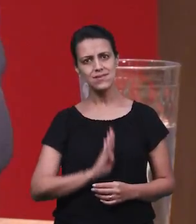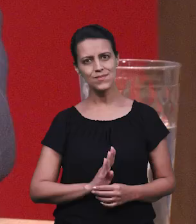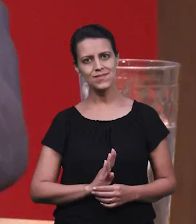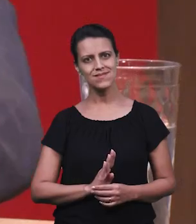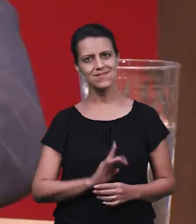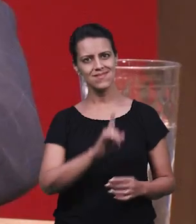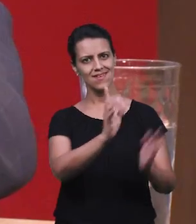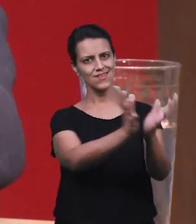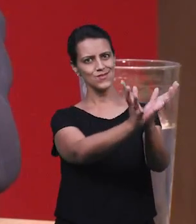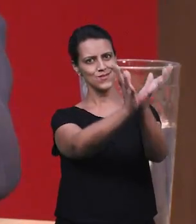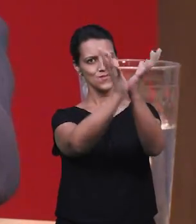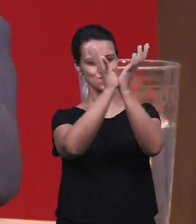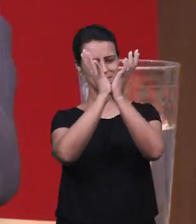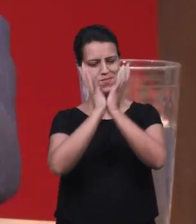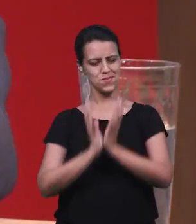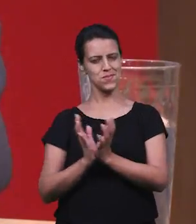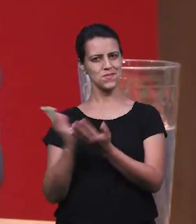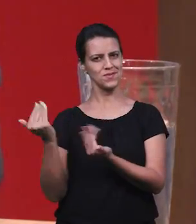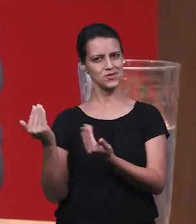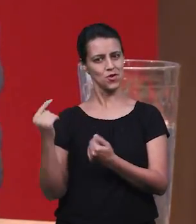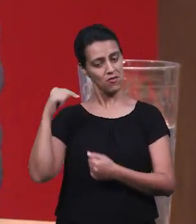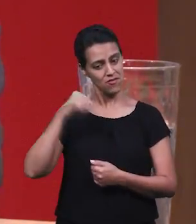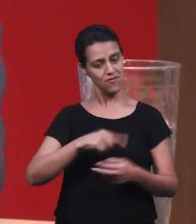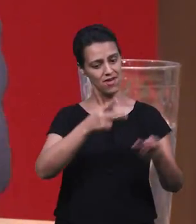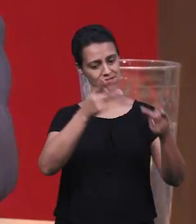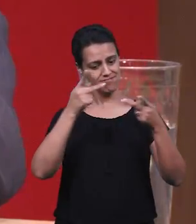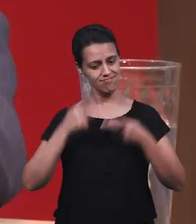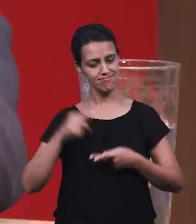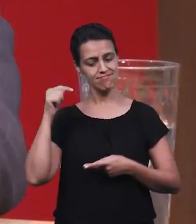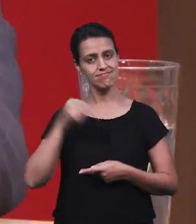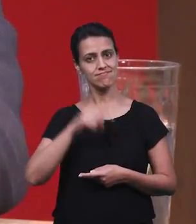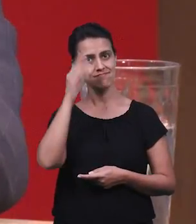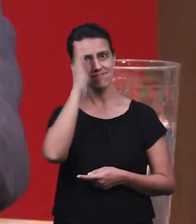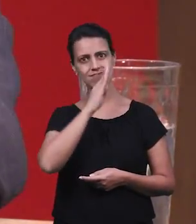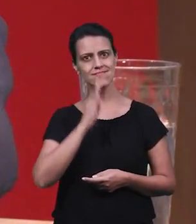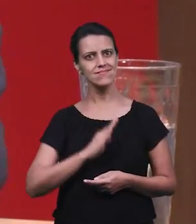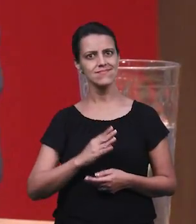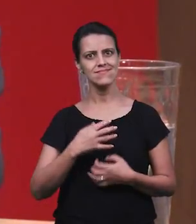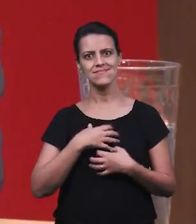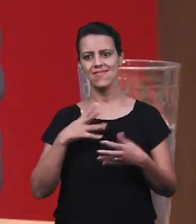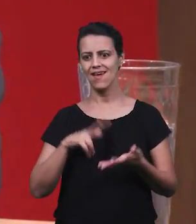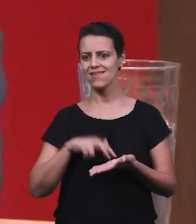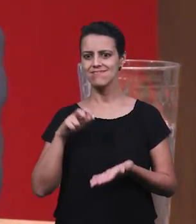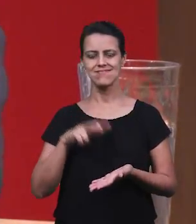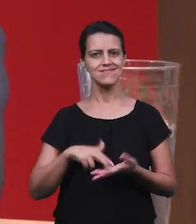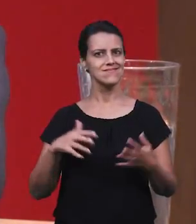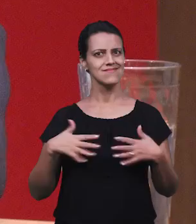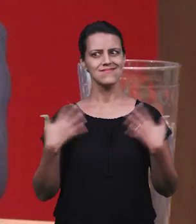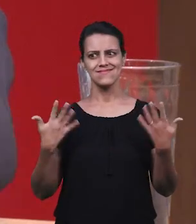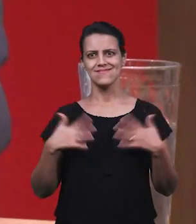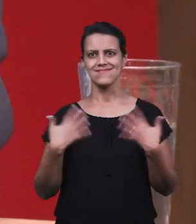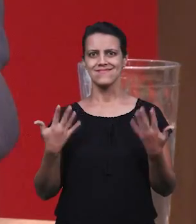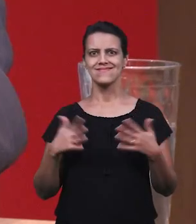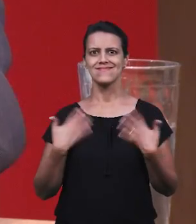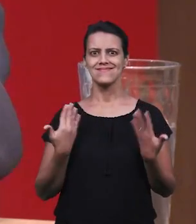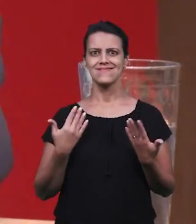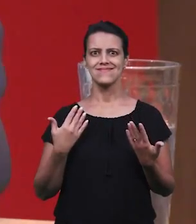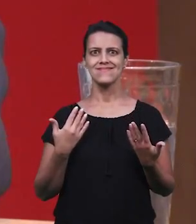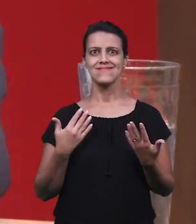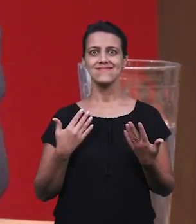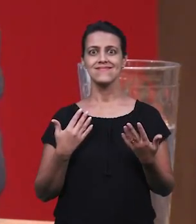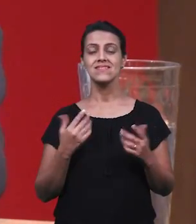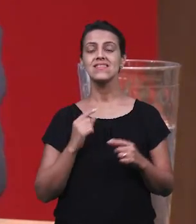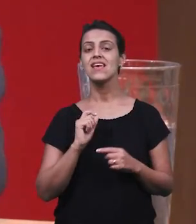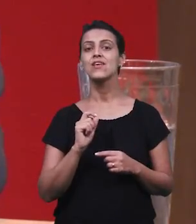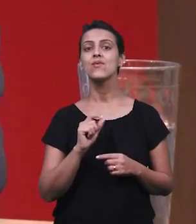né, veio ao Brasil, jovens universitários, ficaram empolgados ali e começou ali um